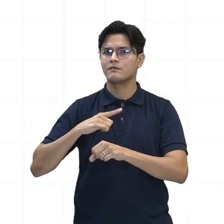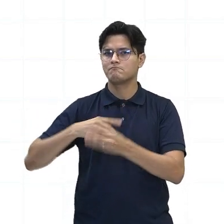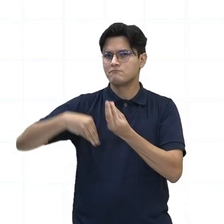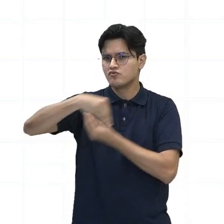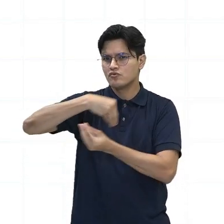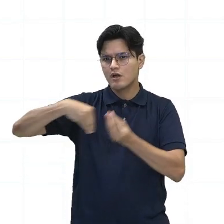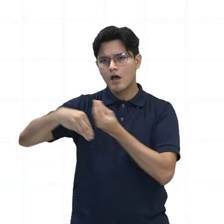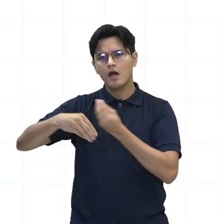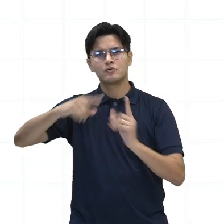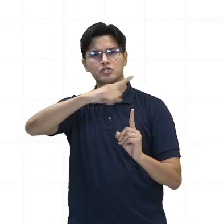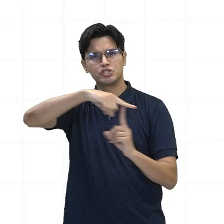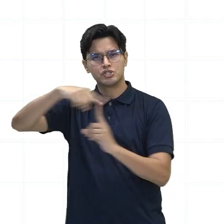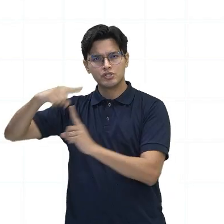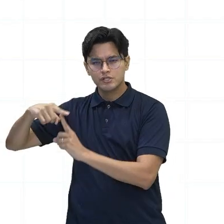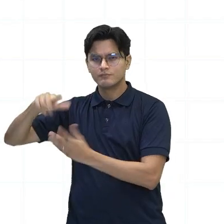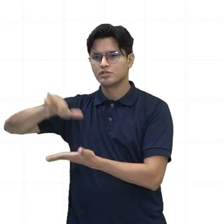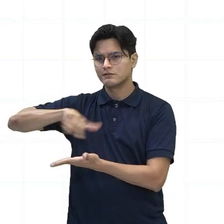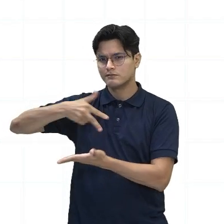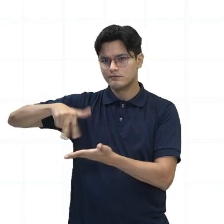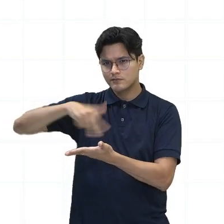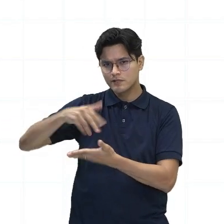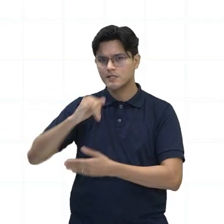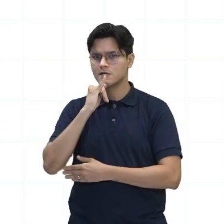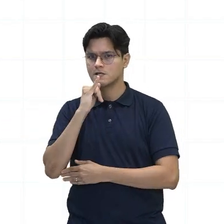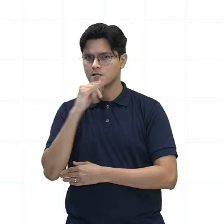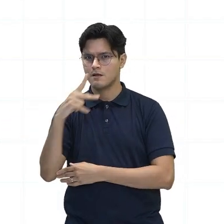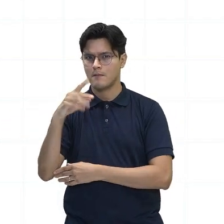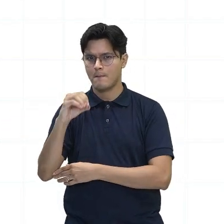o freestyle, o popping,